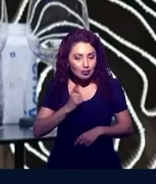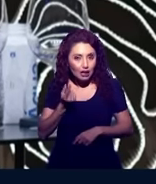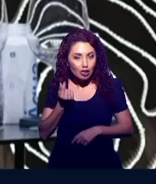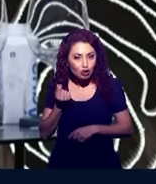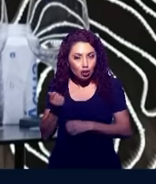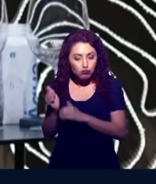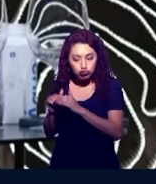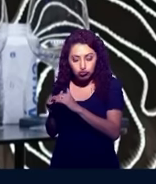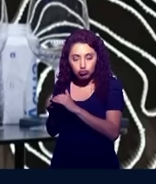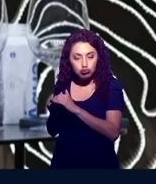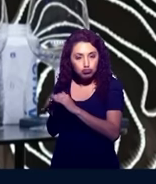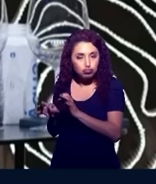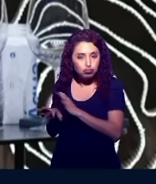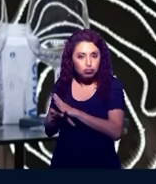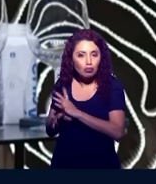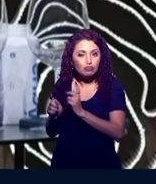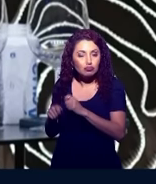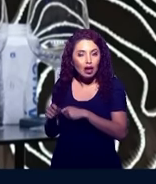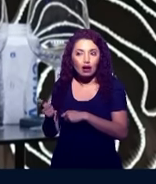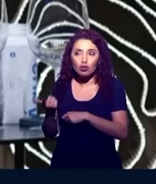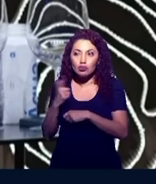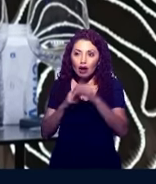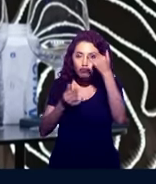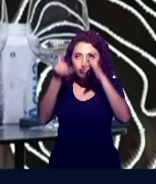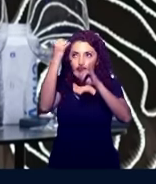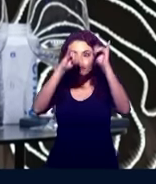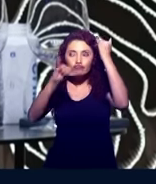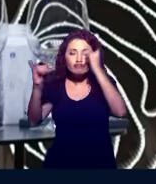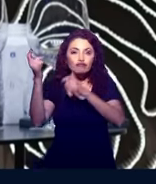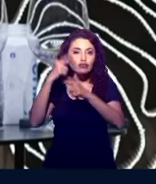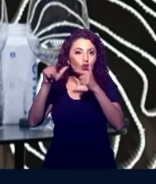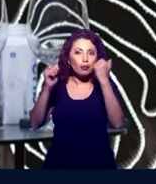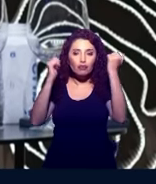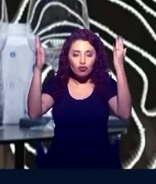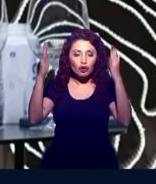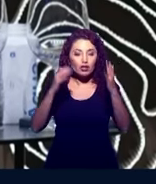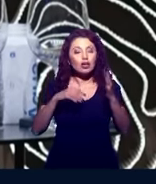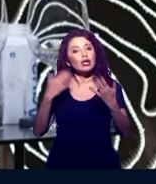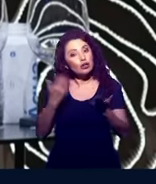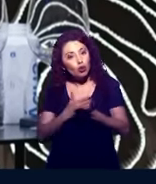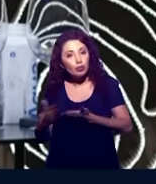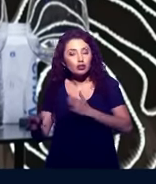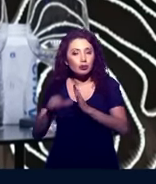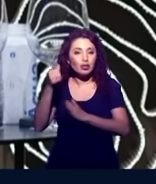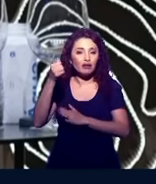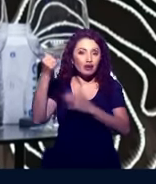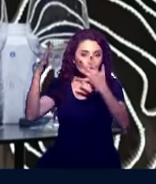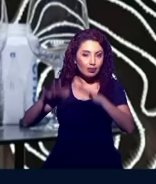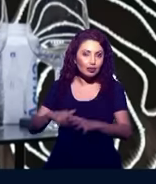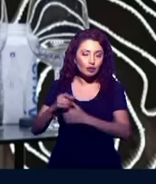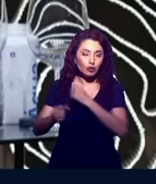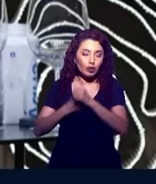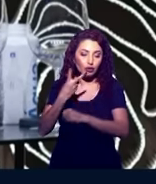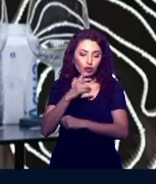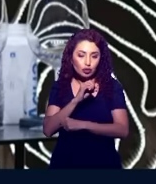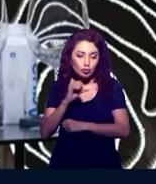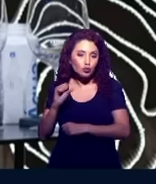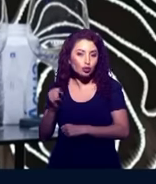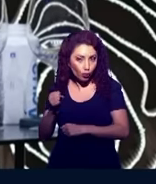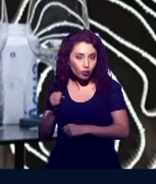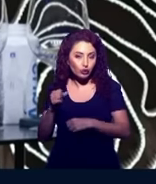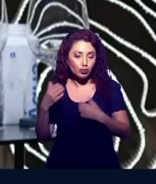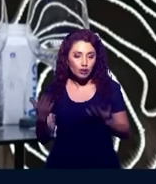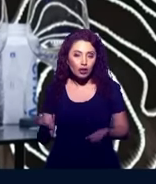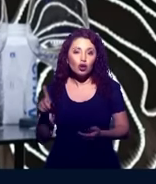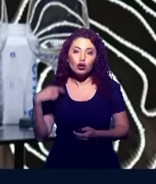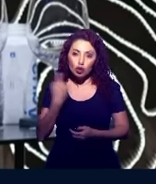blindar a economia brasileira dessas turbulências e isso desde da crise de 2008 então eu acredito que nós temos esse desafio